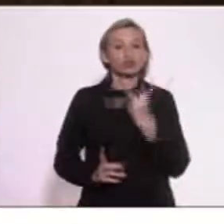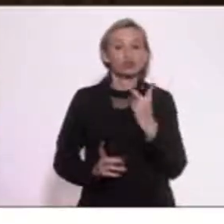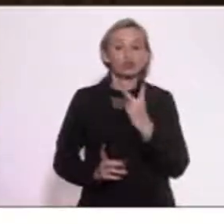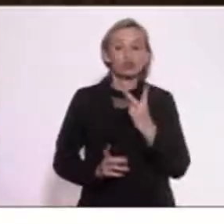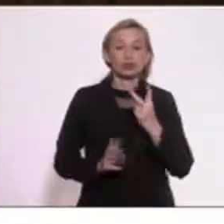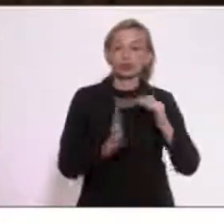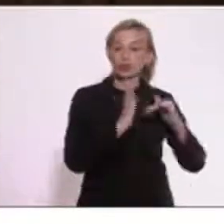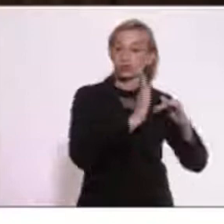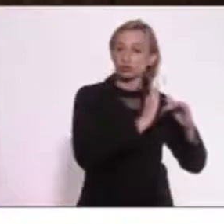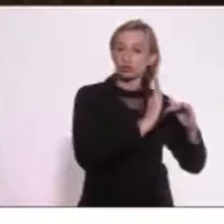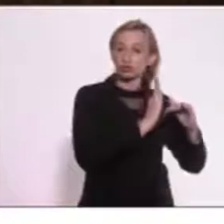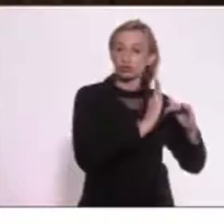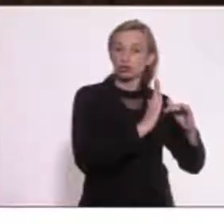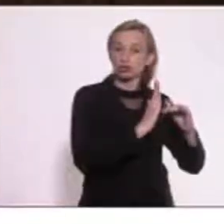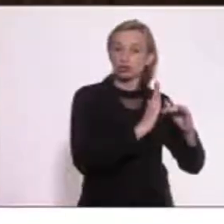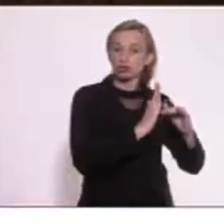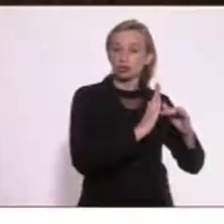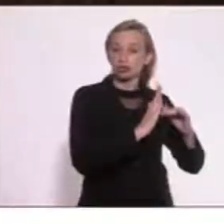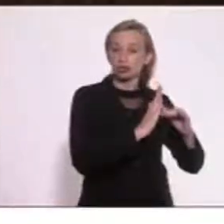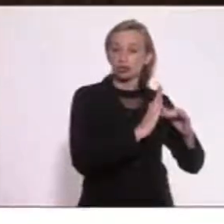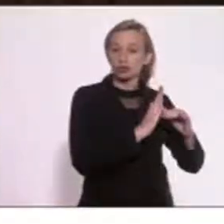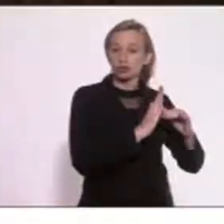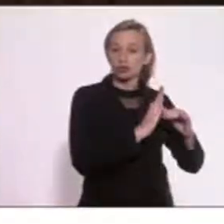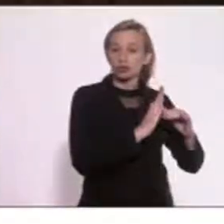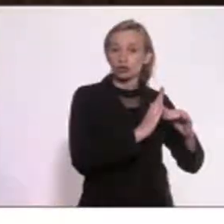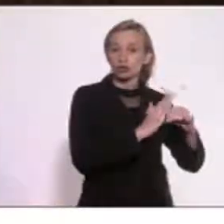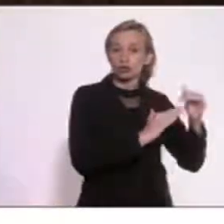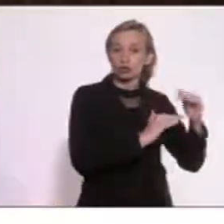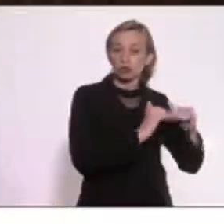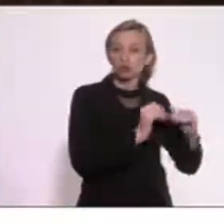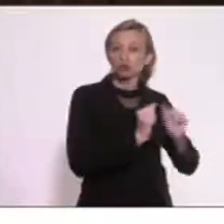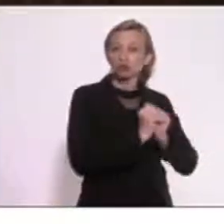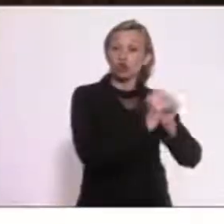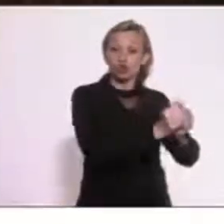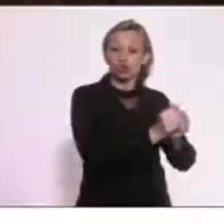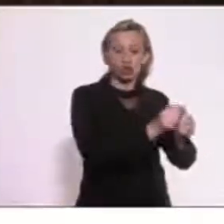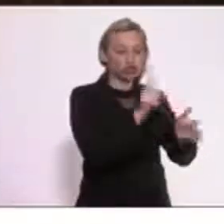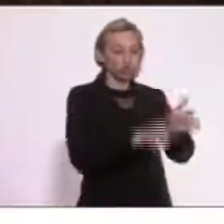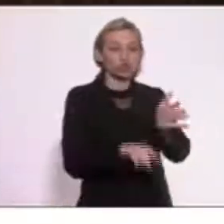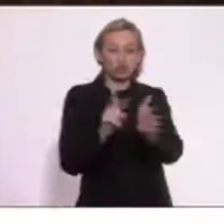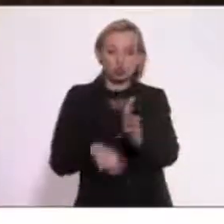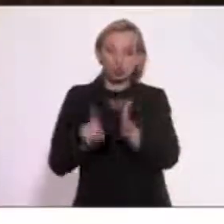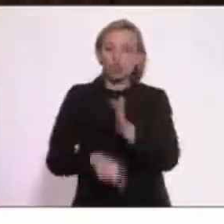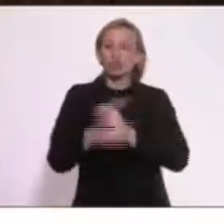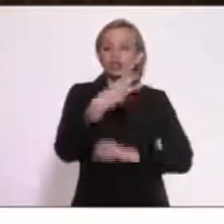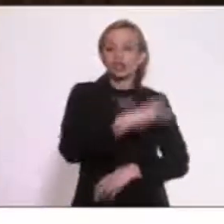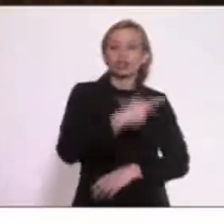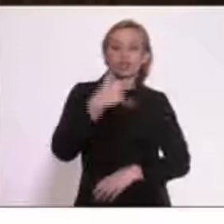funções juntas, apresentam uma redução de